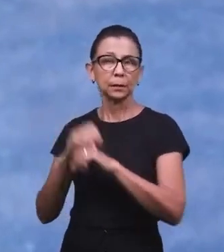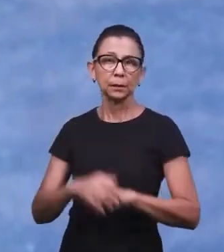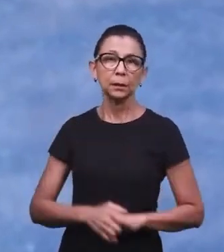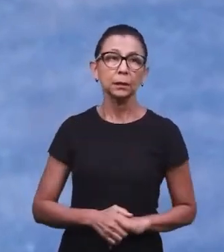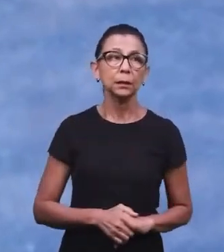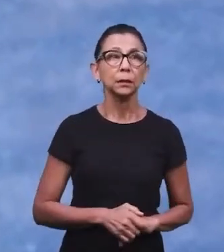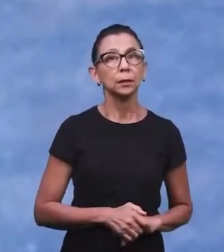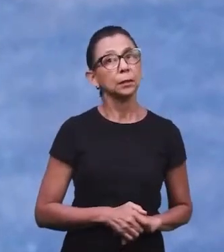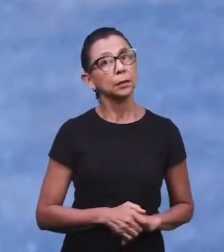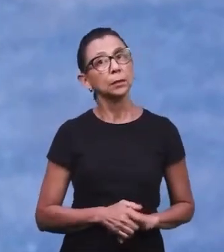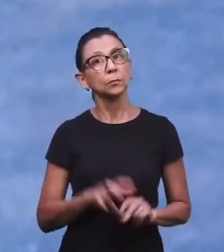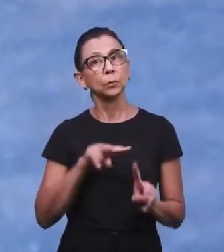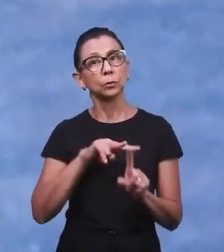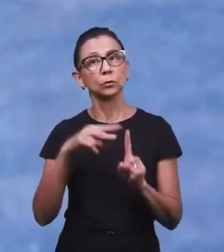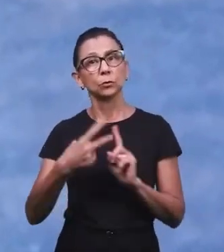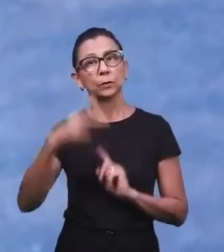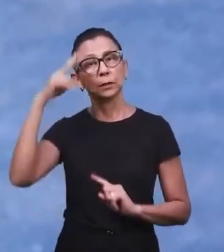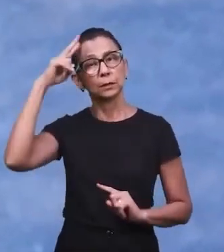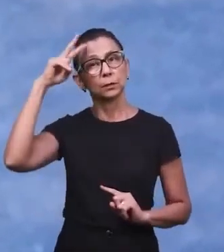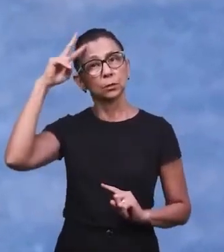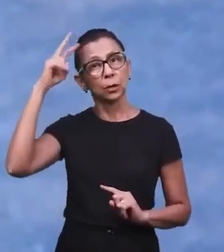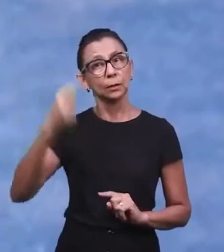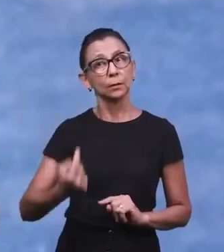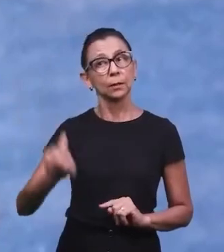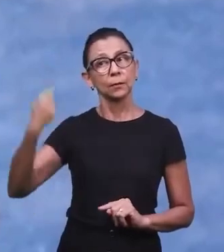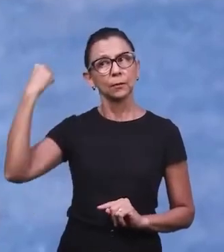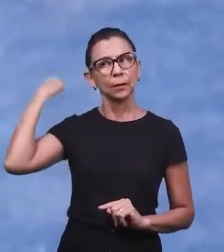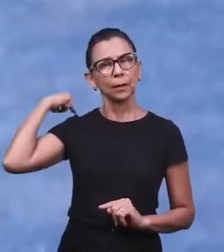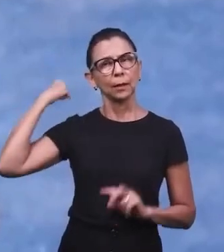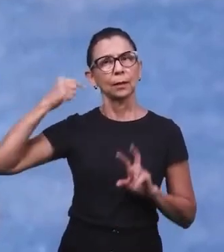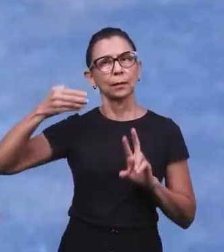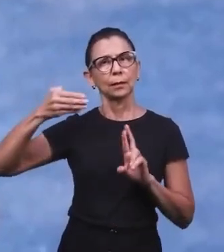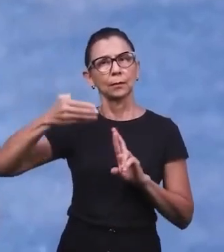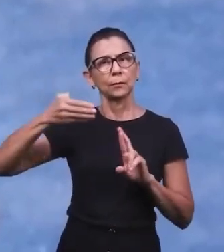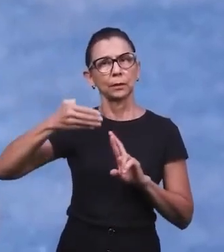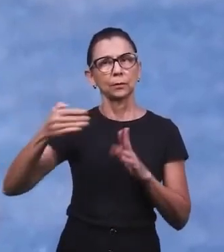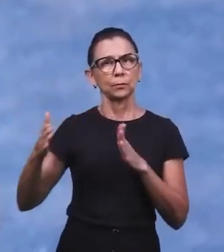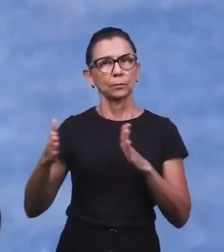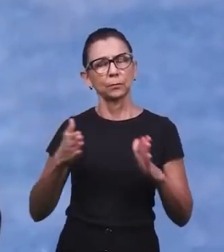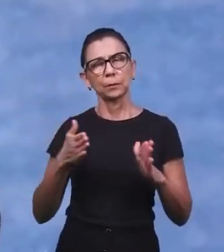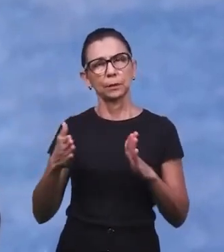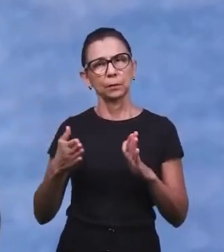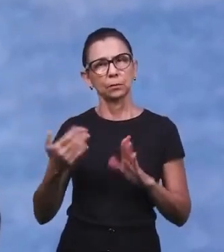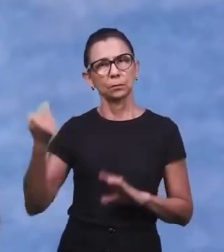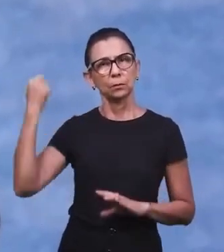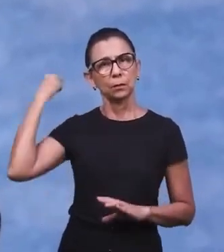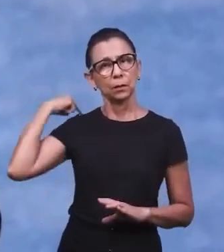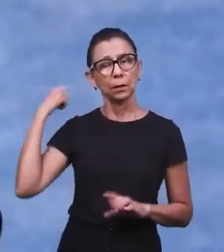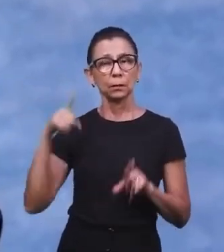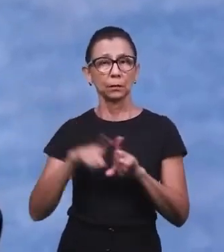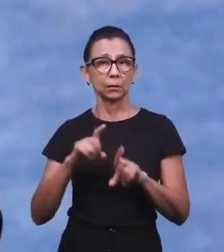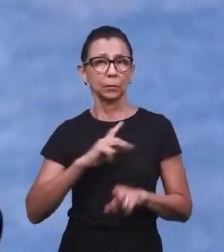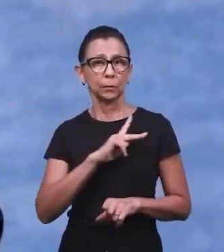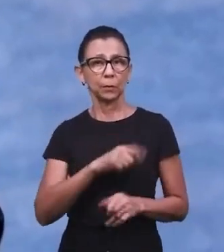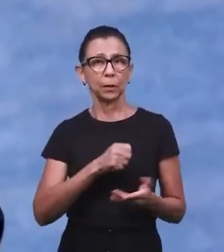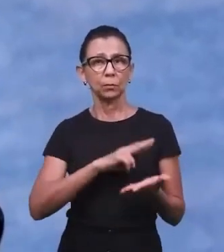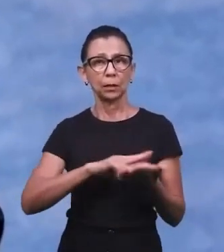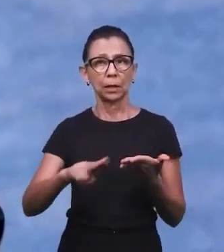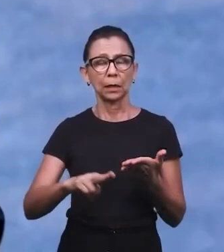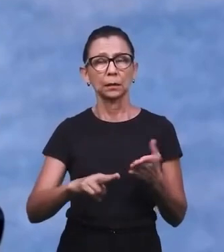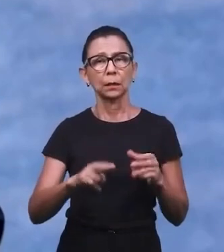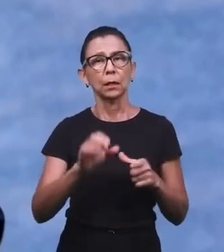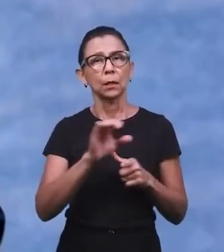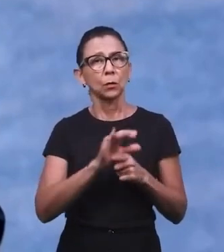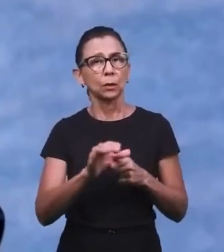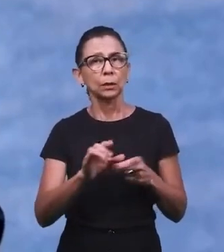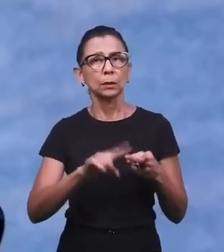historicamente aqueles dias que por sinal Paulo inclusive escrevendo aos Coríntios escrevendo aos romanos ele